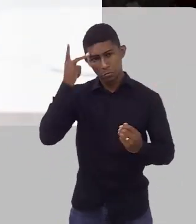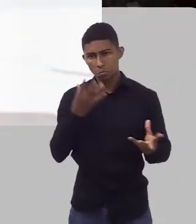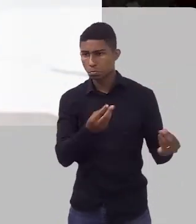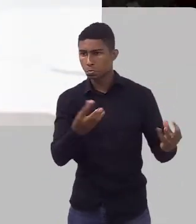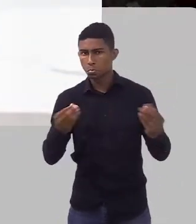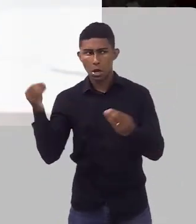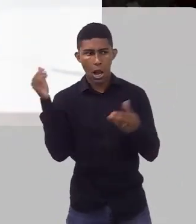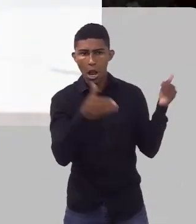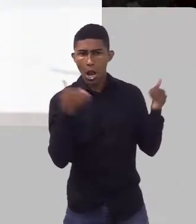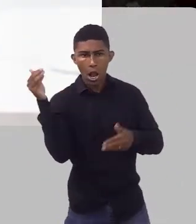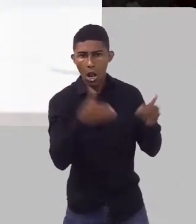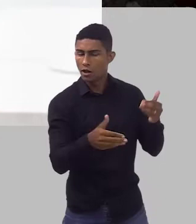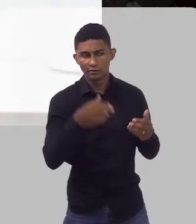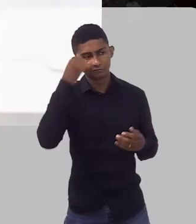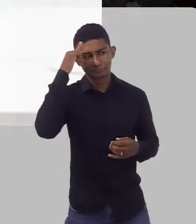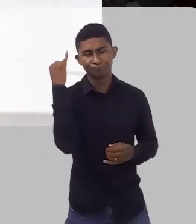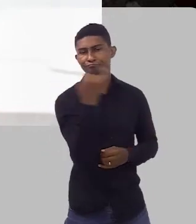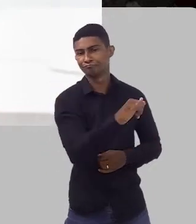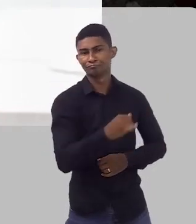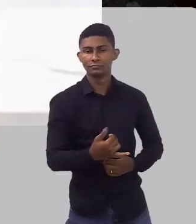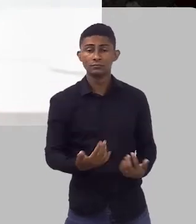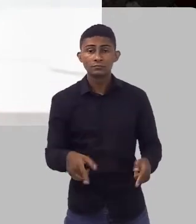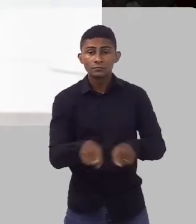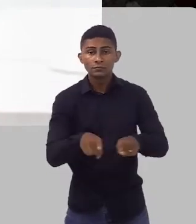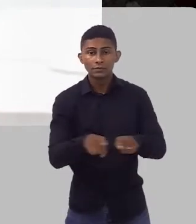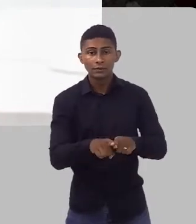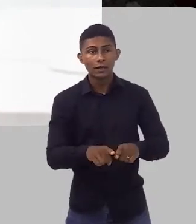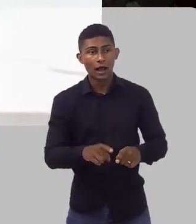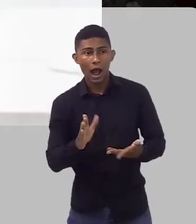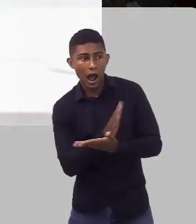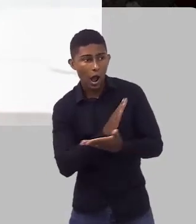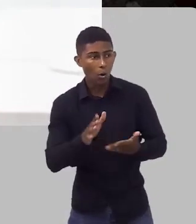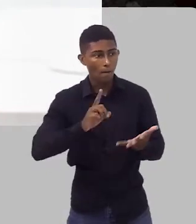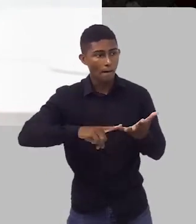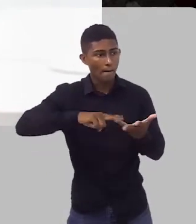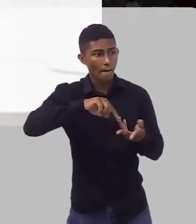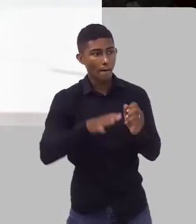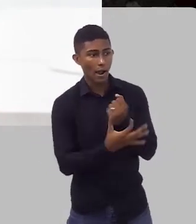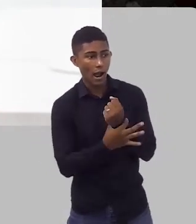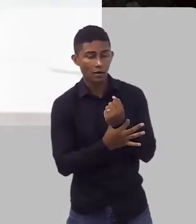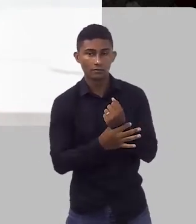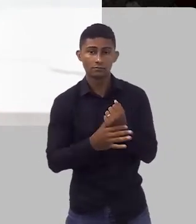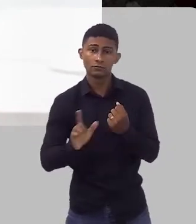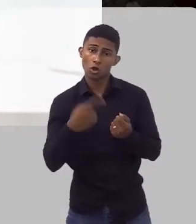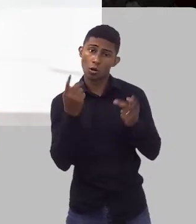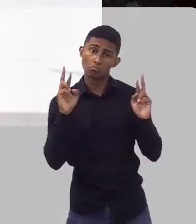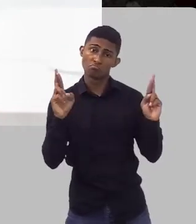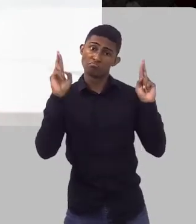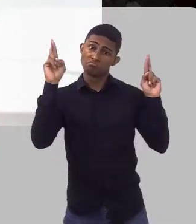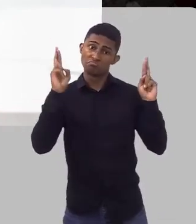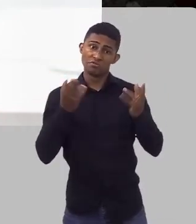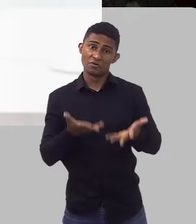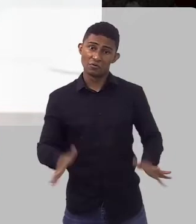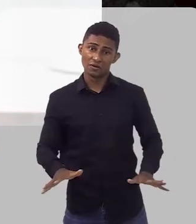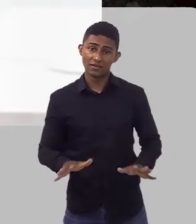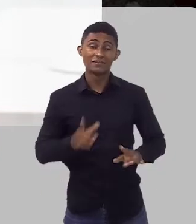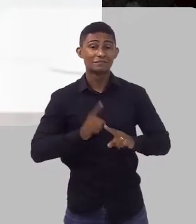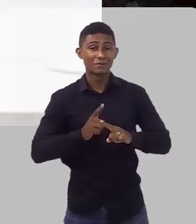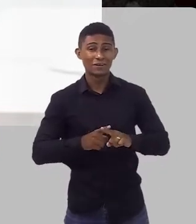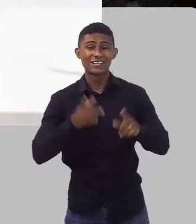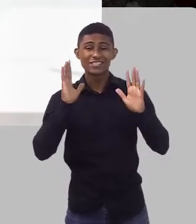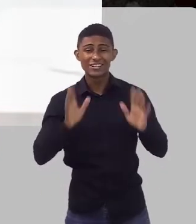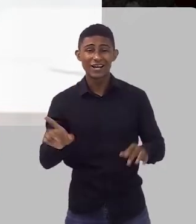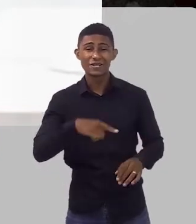com aglomeração, vamos ter que voltar atrás em algumas medidas. Esperamos que não, né, Marcelo? Estamos todos